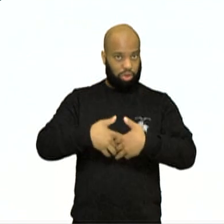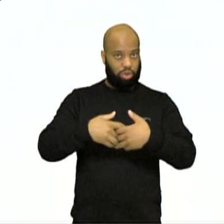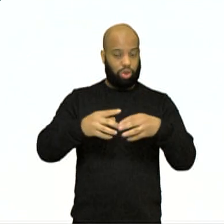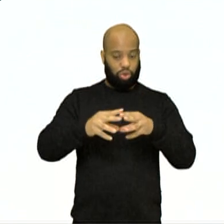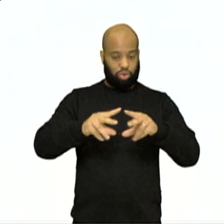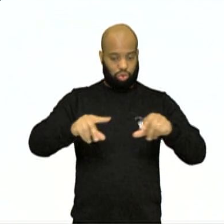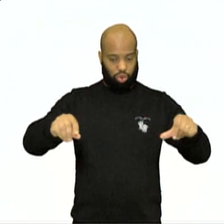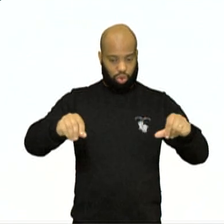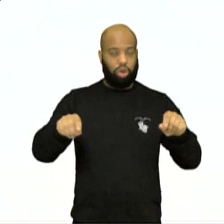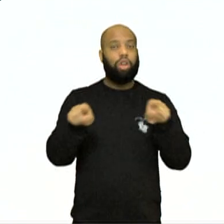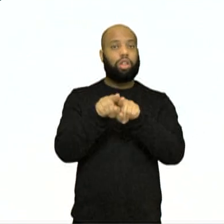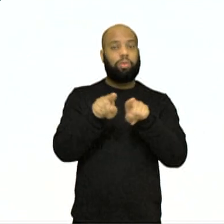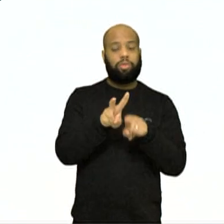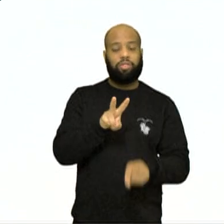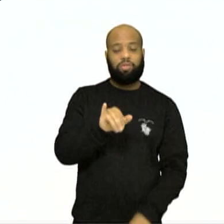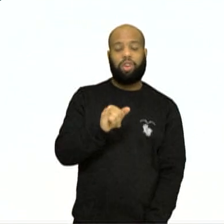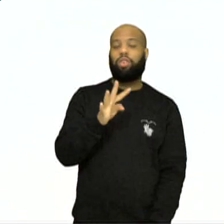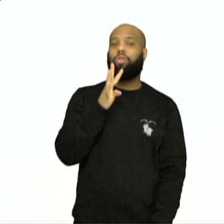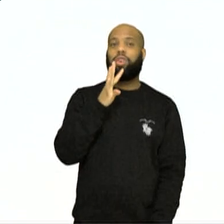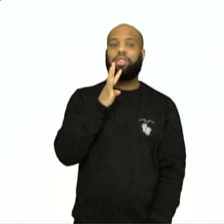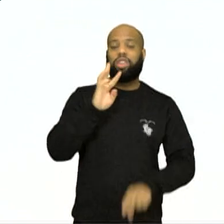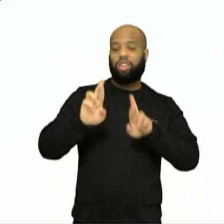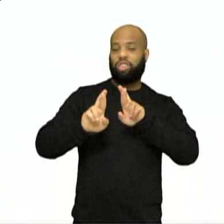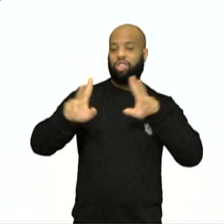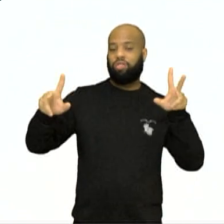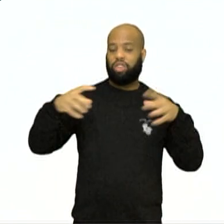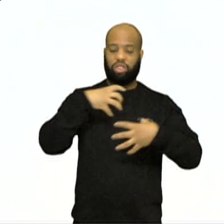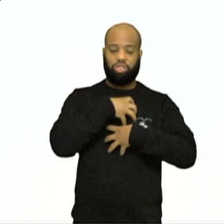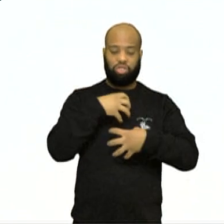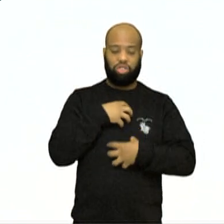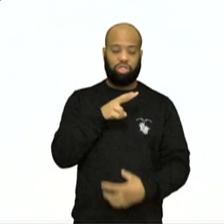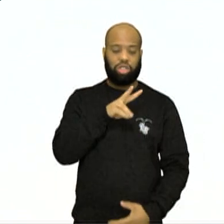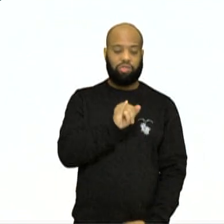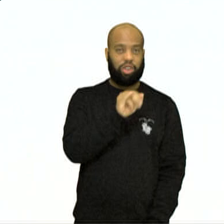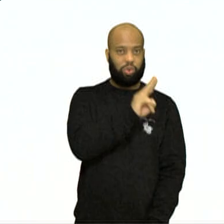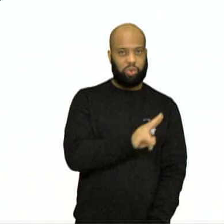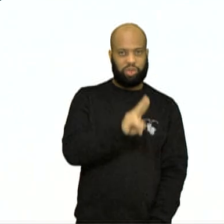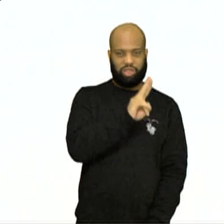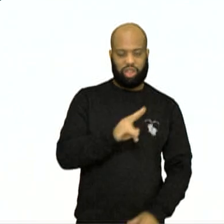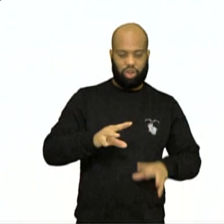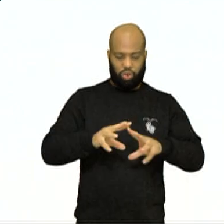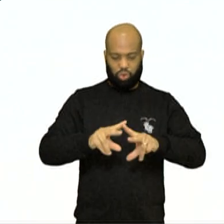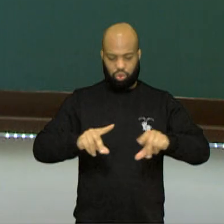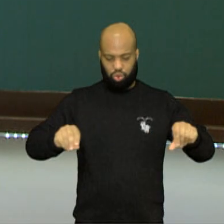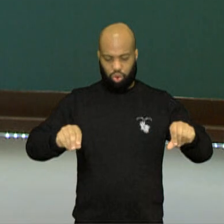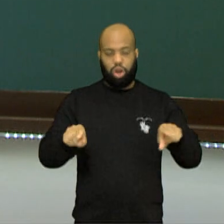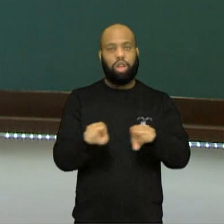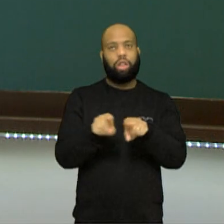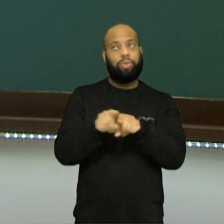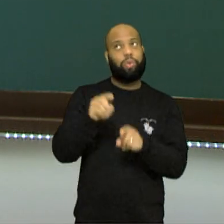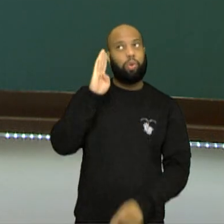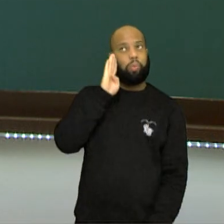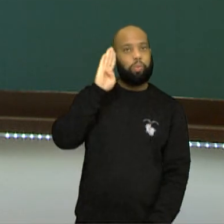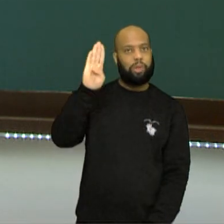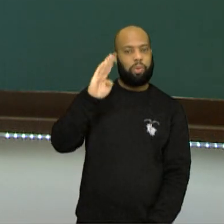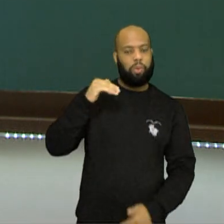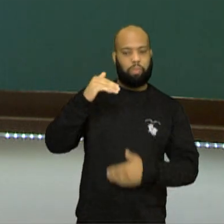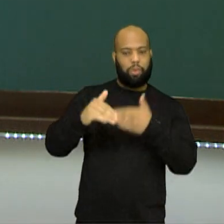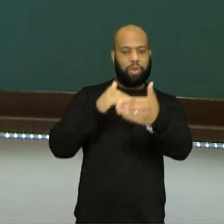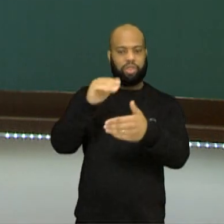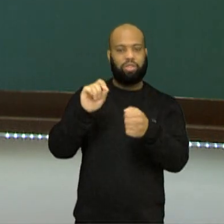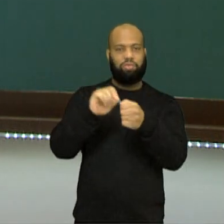temos que conhecer as diferentes formas de usar o solo e os principais processos que o